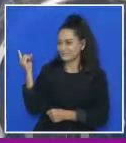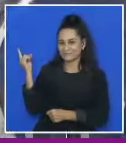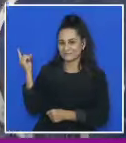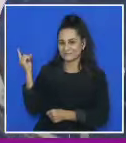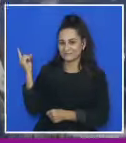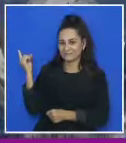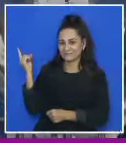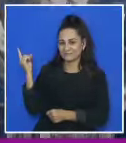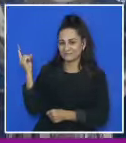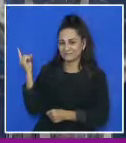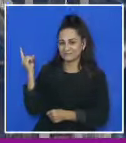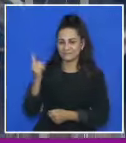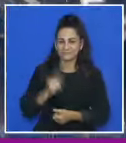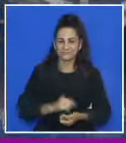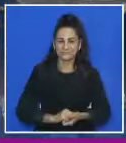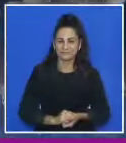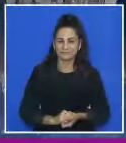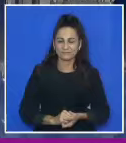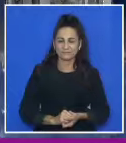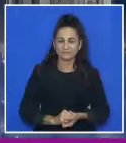Valendo!